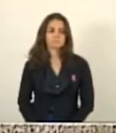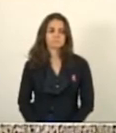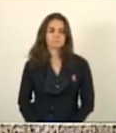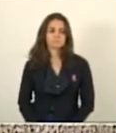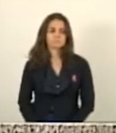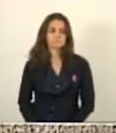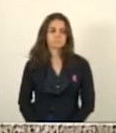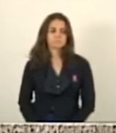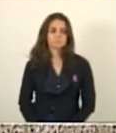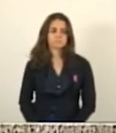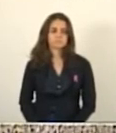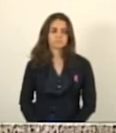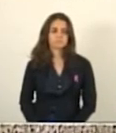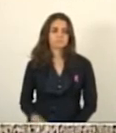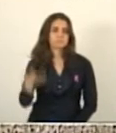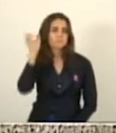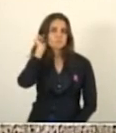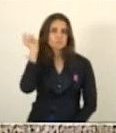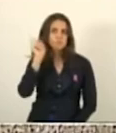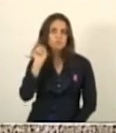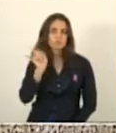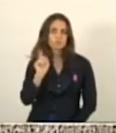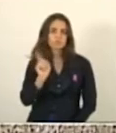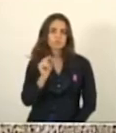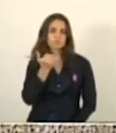Não estamos ouvindo, deputada.